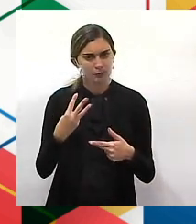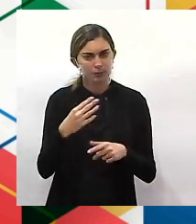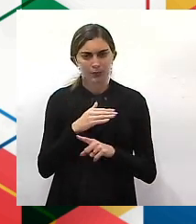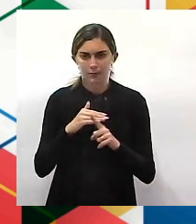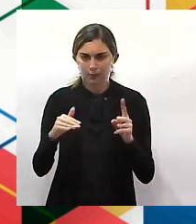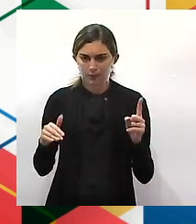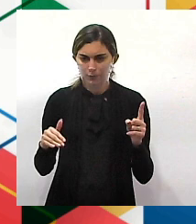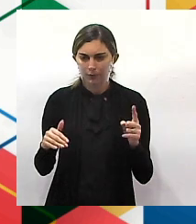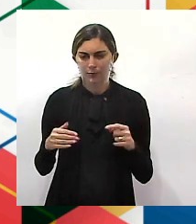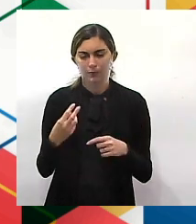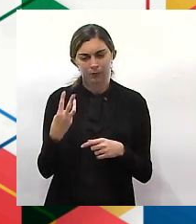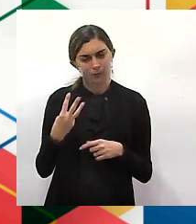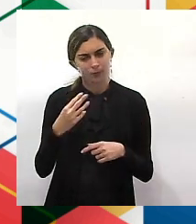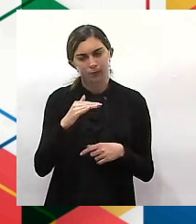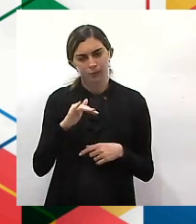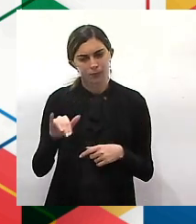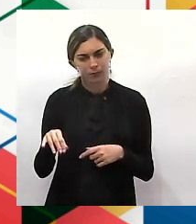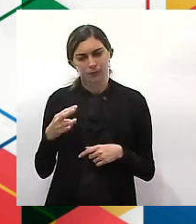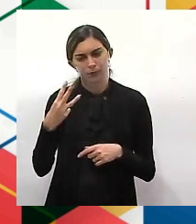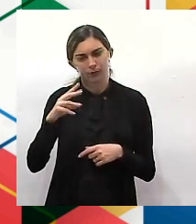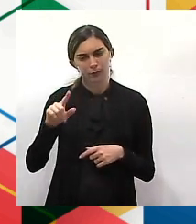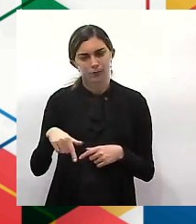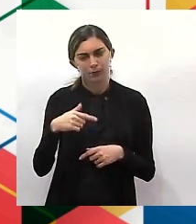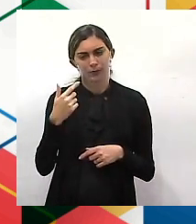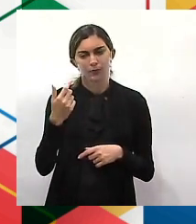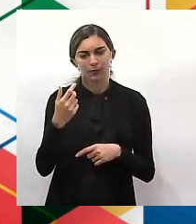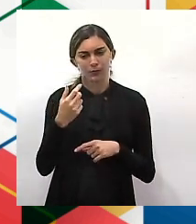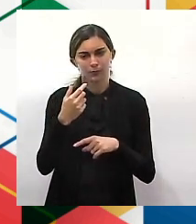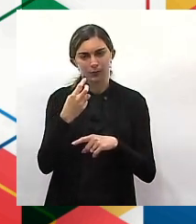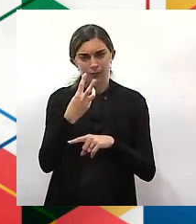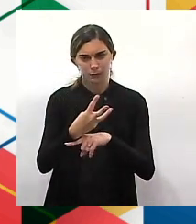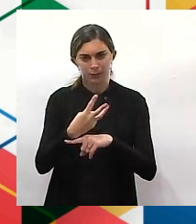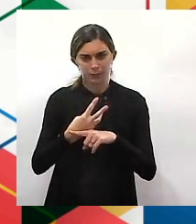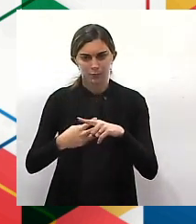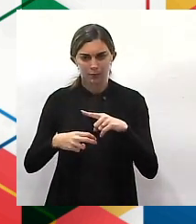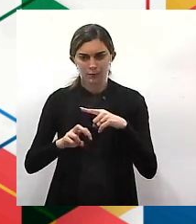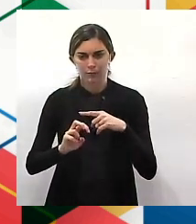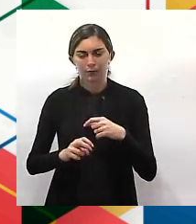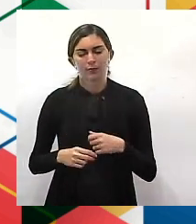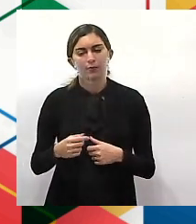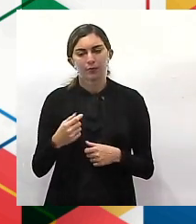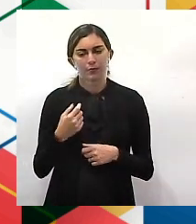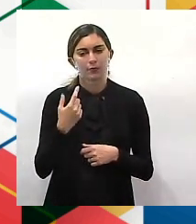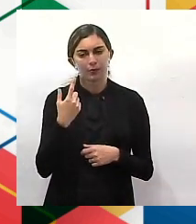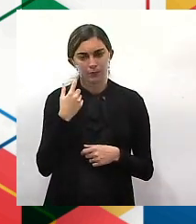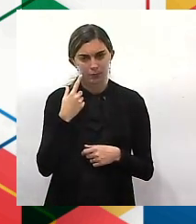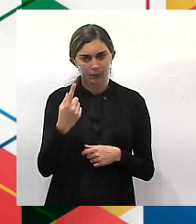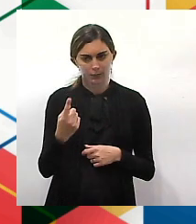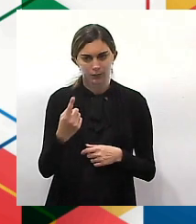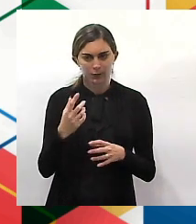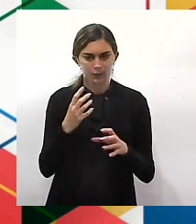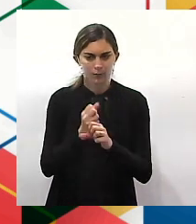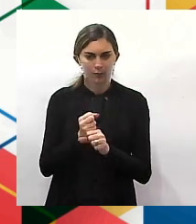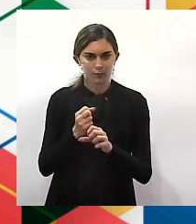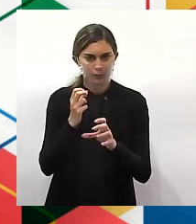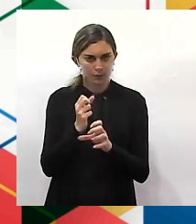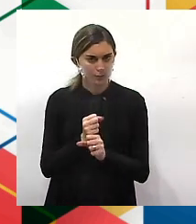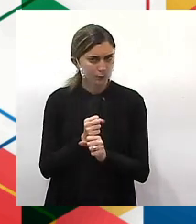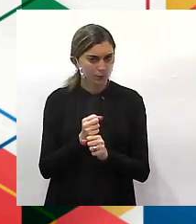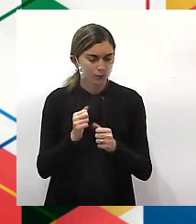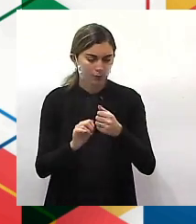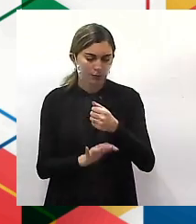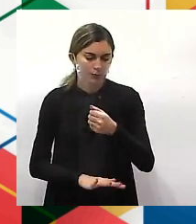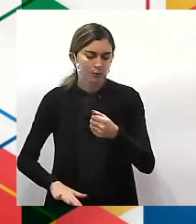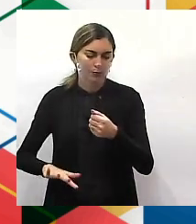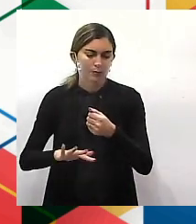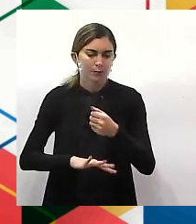3,5. Então, aqui, ó, 3,5. Eu estou mostrando para vocês uma maneira de calcular a área do triângulo